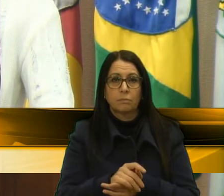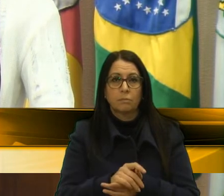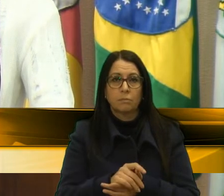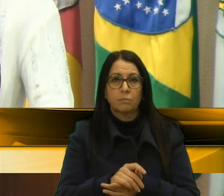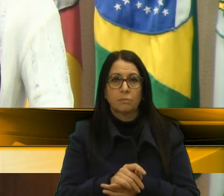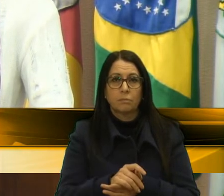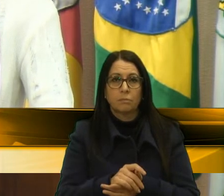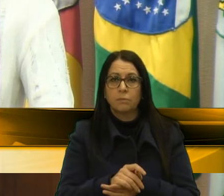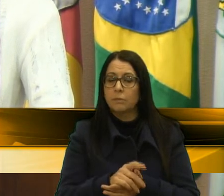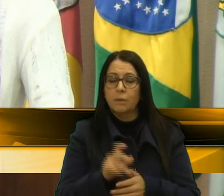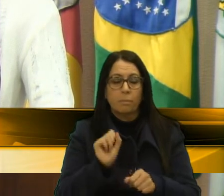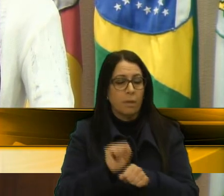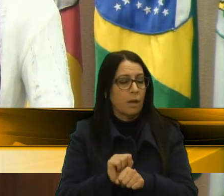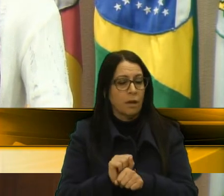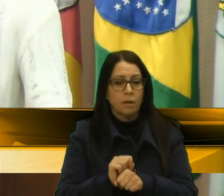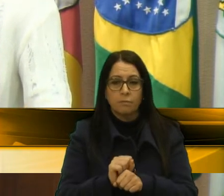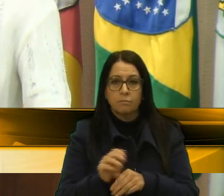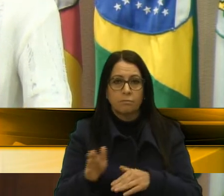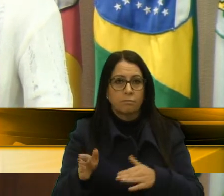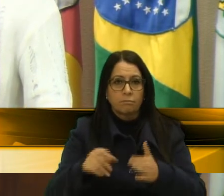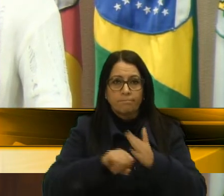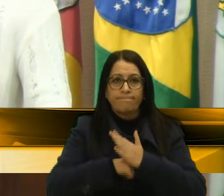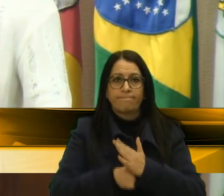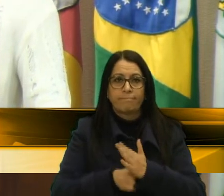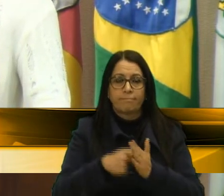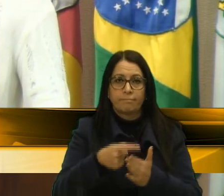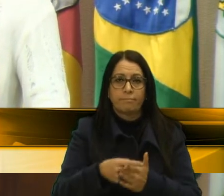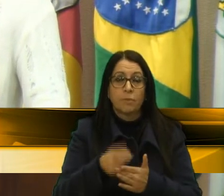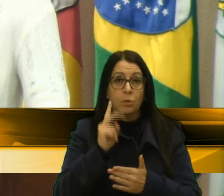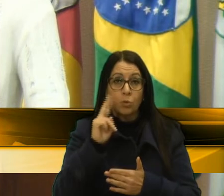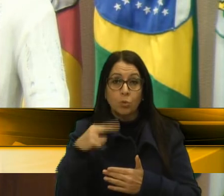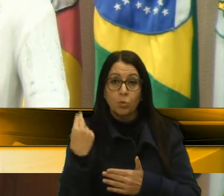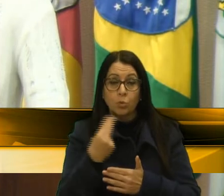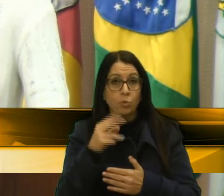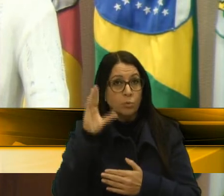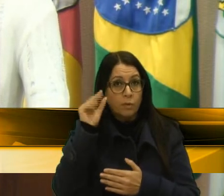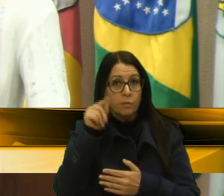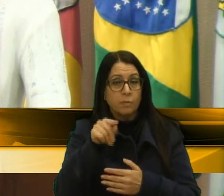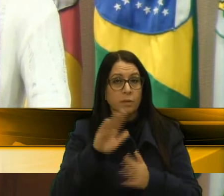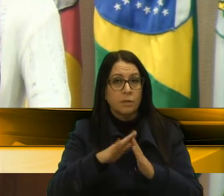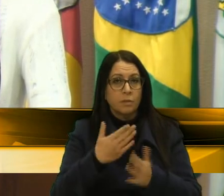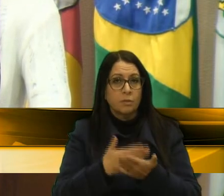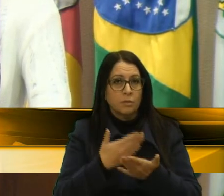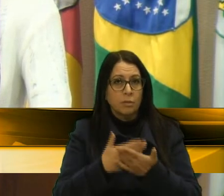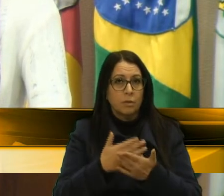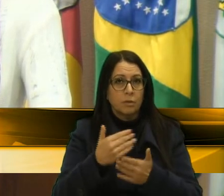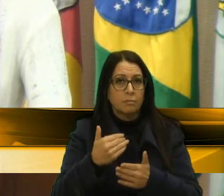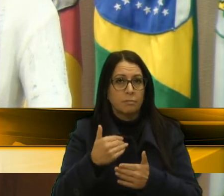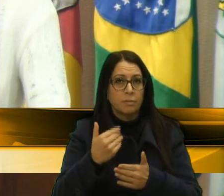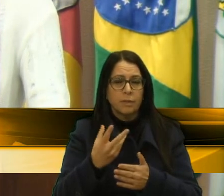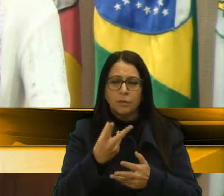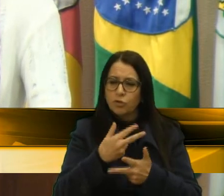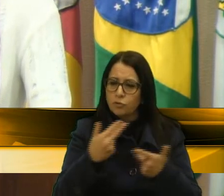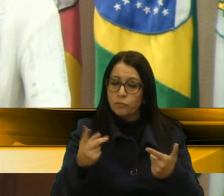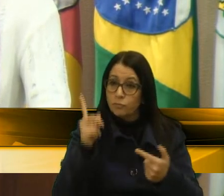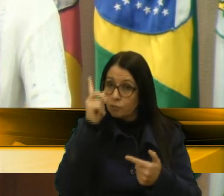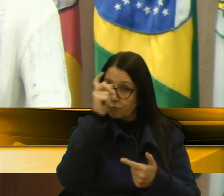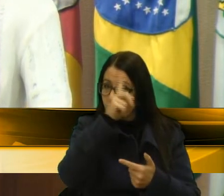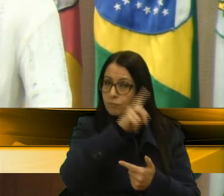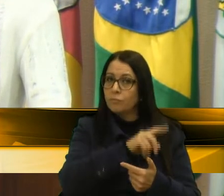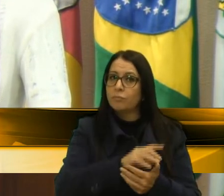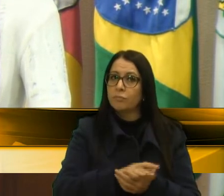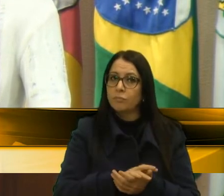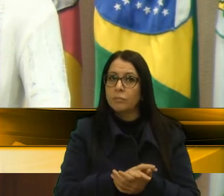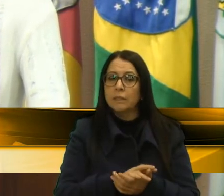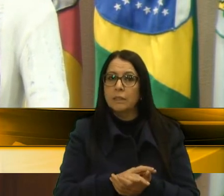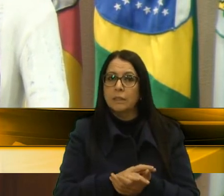está interditado, Então, a gente observa que essa escola vem passando por inúmeras dificuldades,